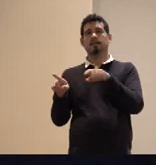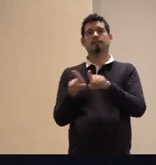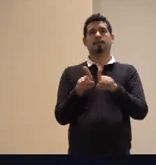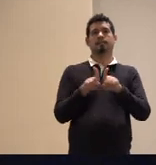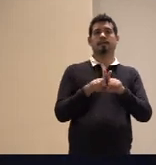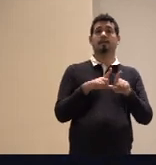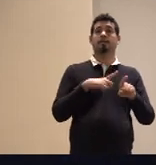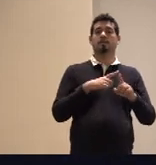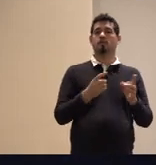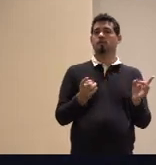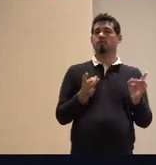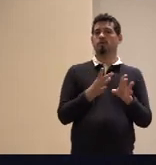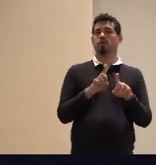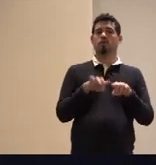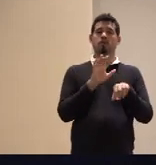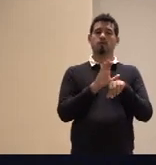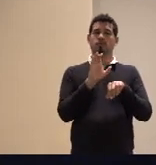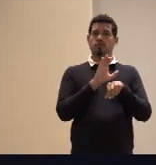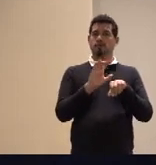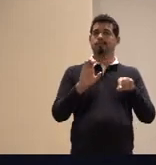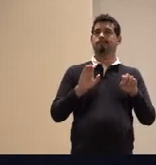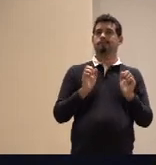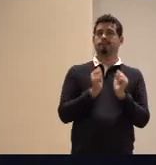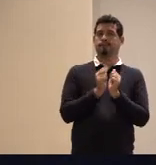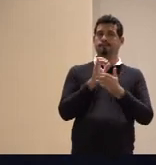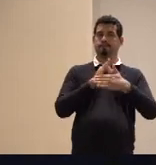arcado com todos os custos da instituição.